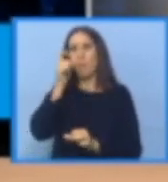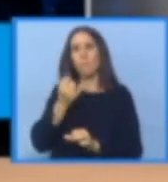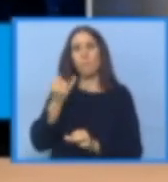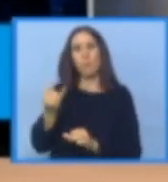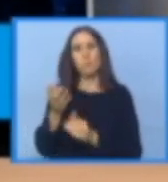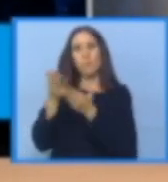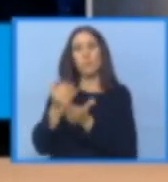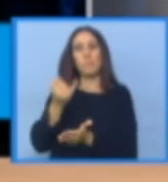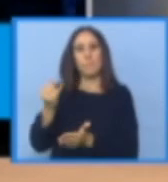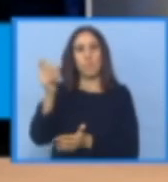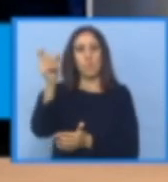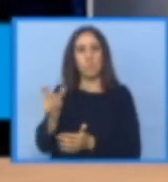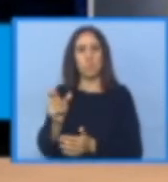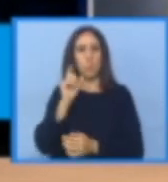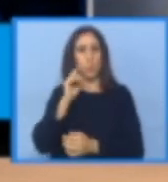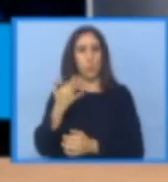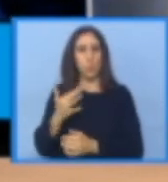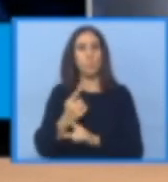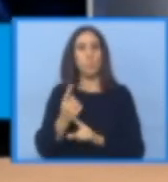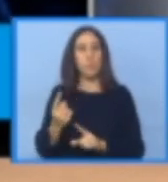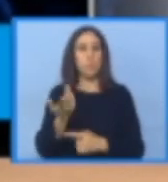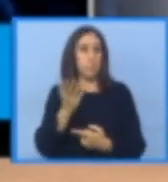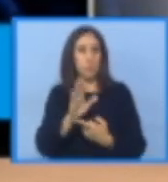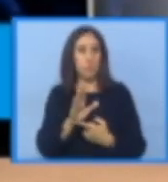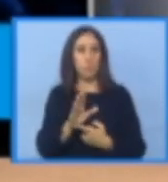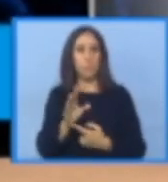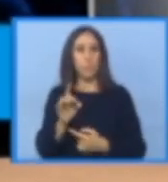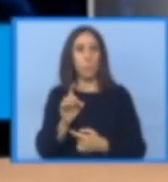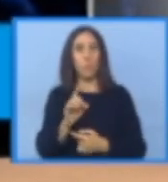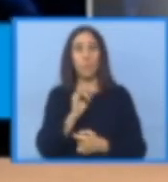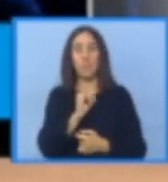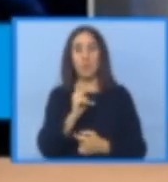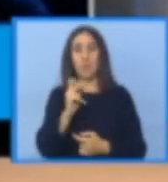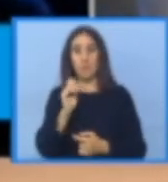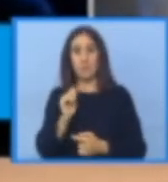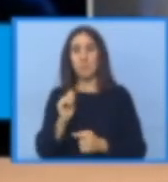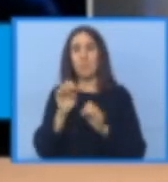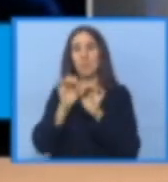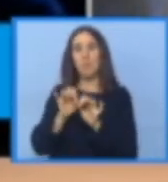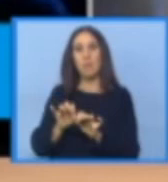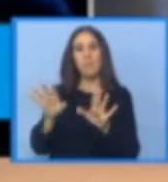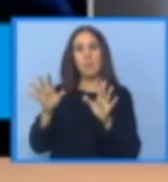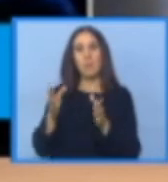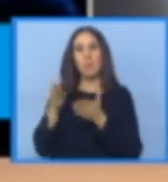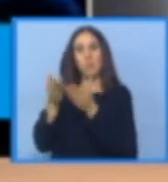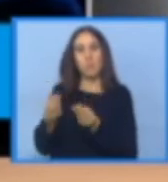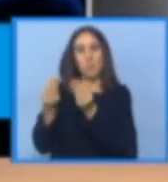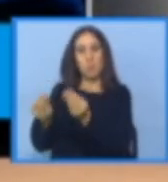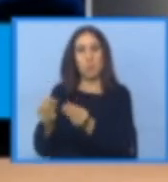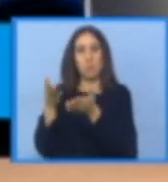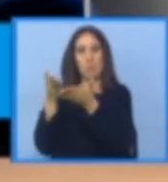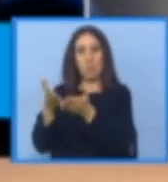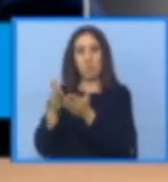ajudar o próximo. E tem sido extraordinário porque, por exemplo, quando a AIS envia ajudas para a Igreja, que acolheu